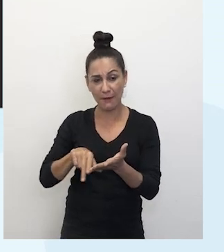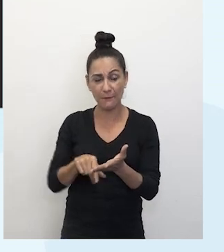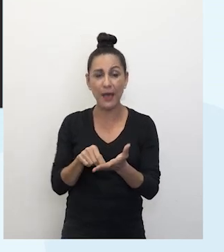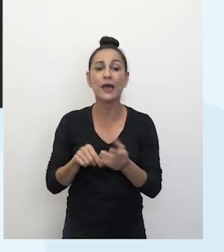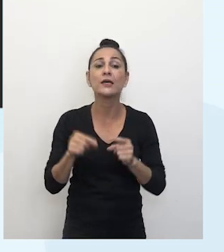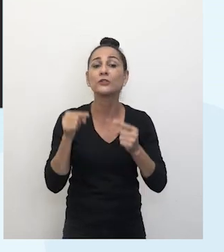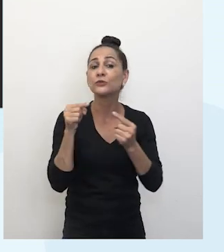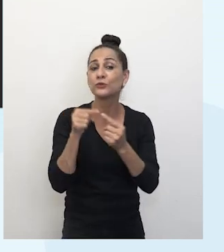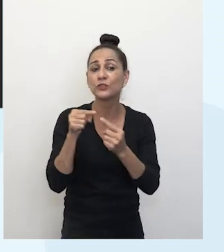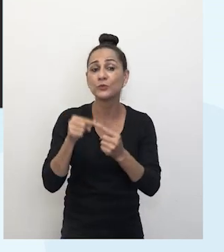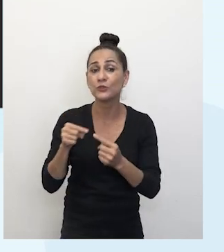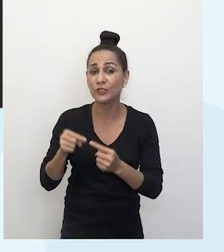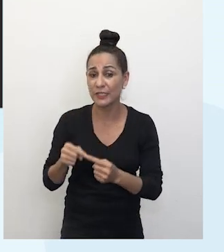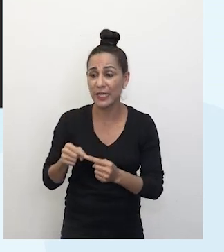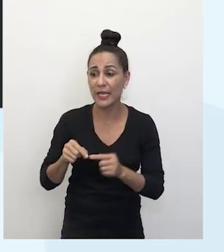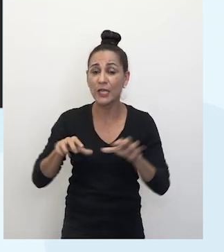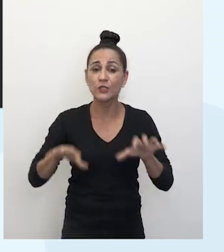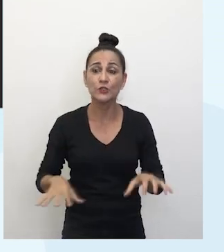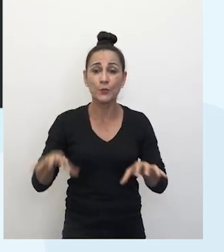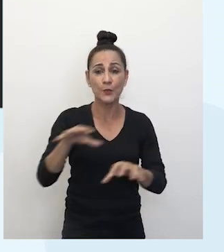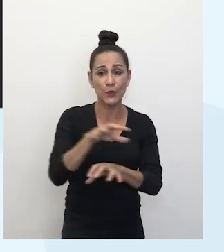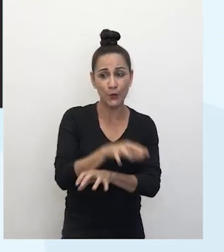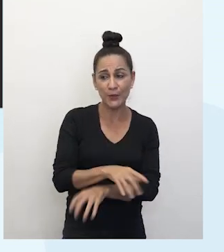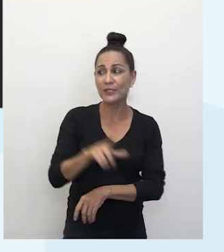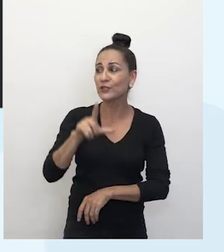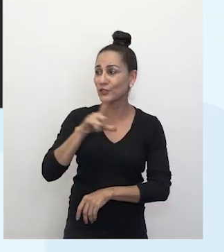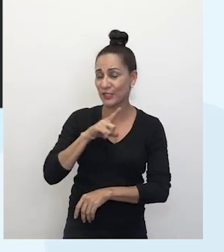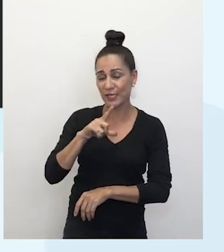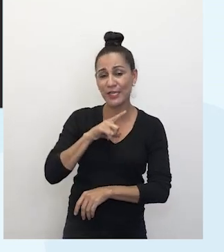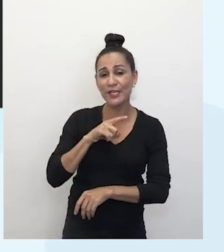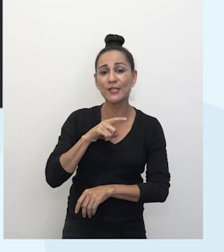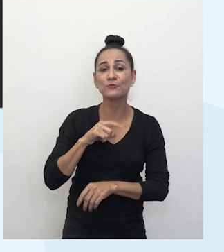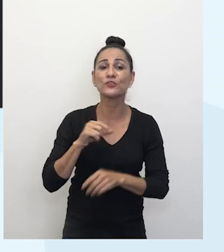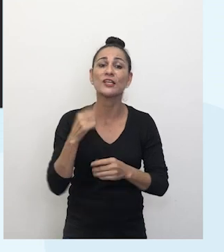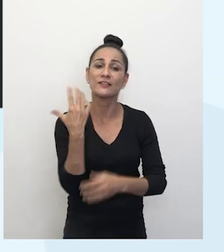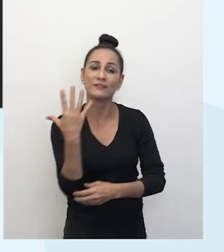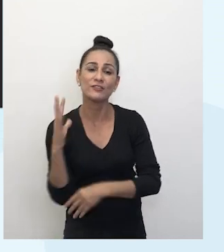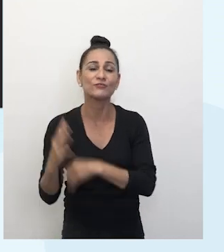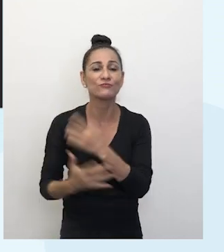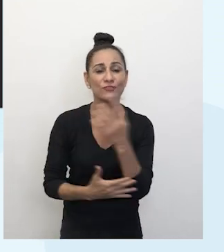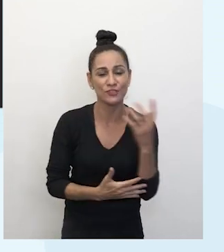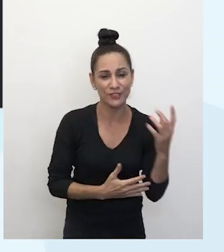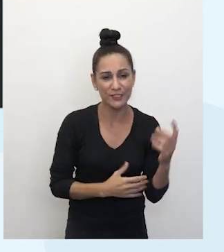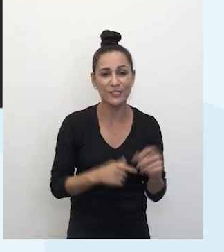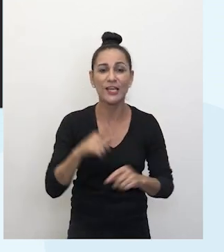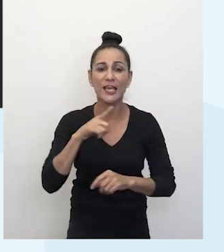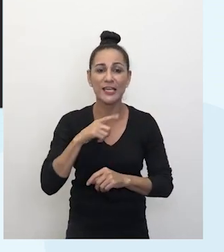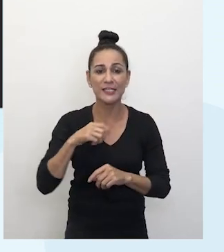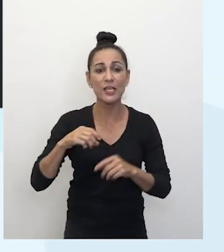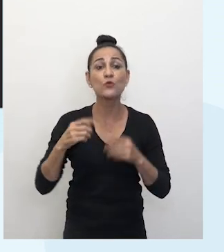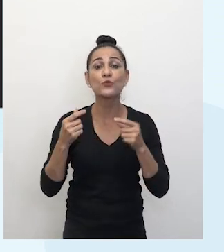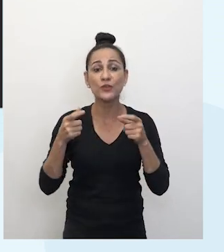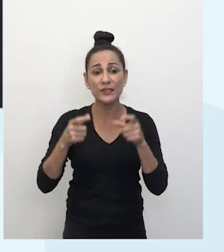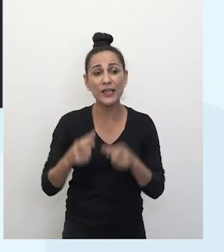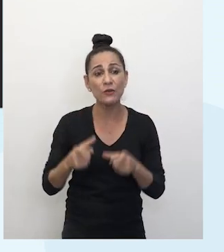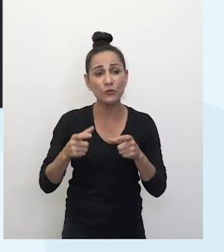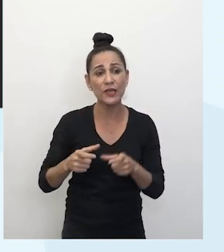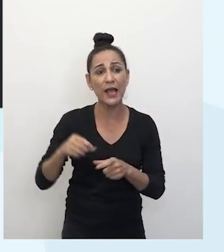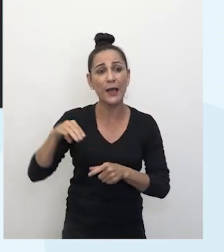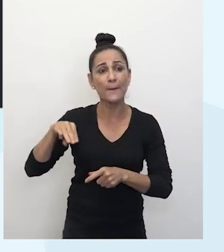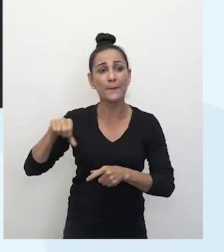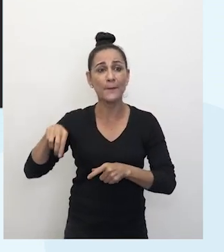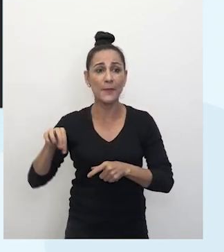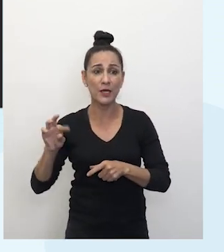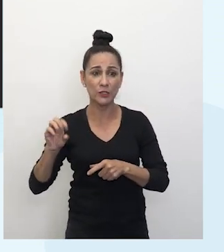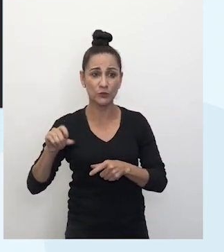do tipo de biomas que nós temos aí no caso aí das vegetações então nós temos aí o manto de Gelo e deserto polar